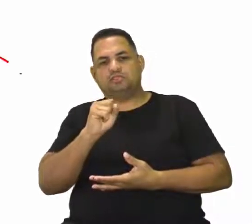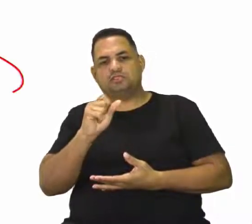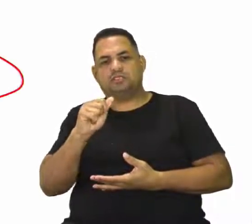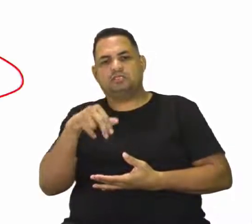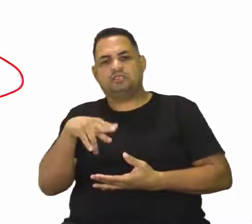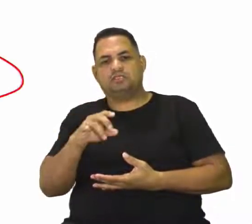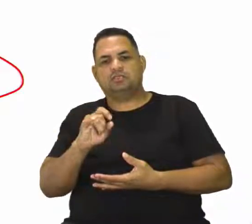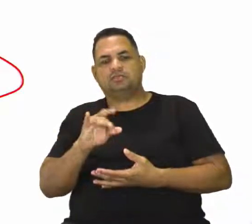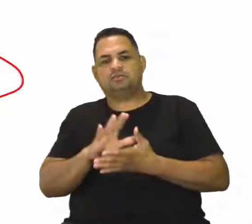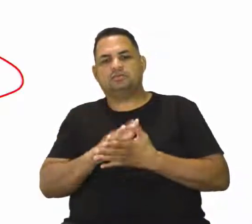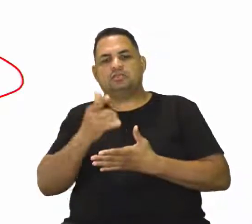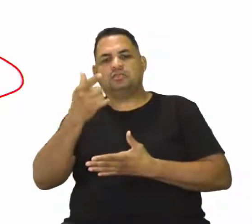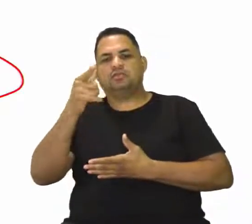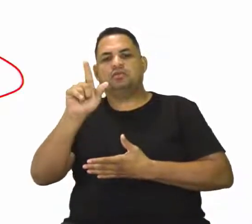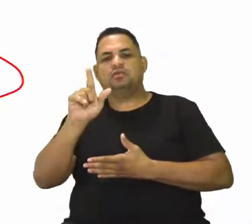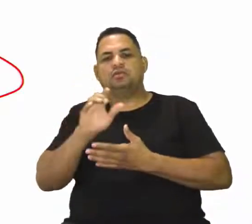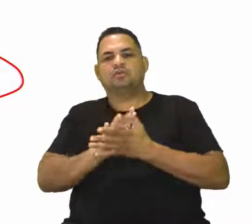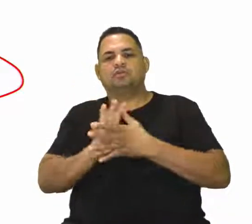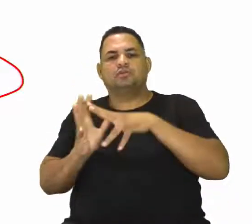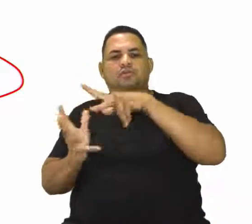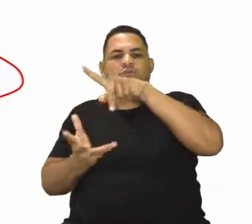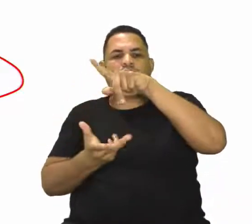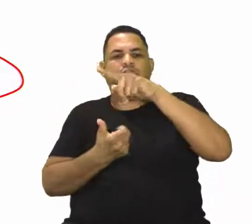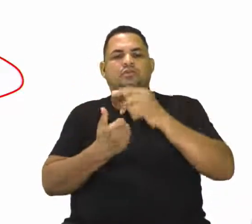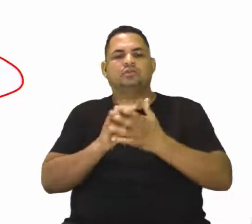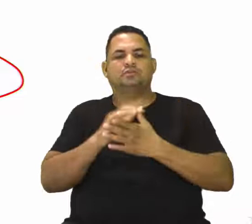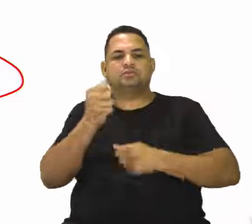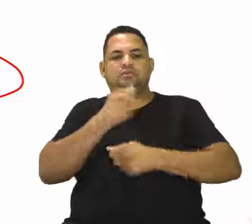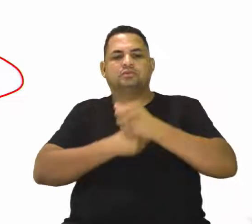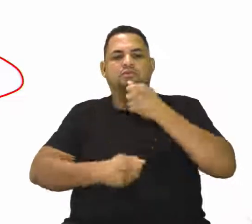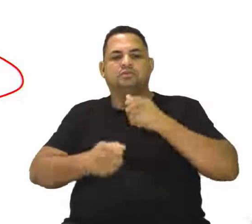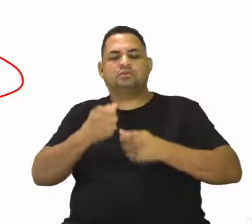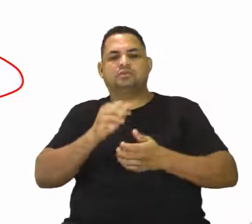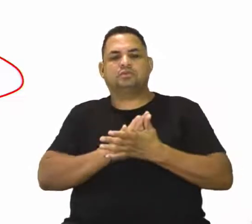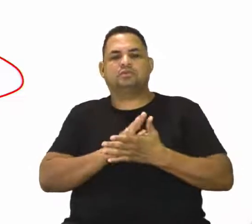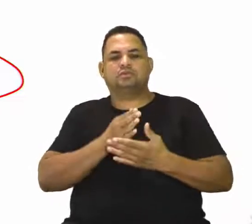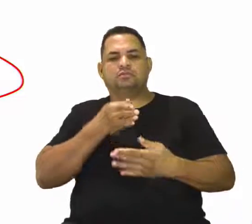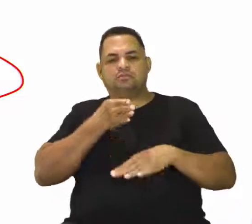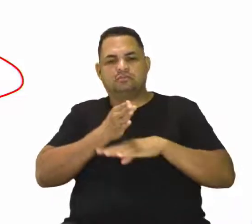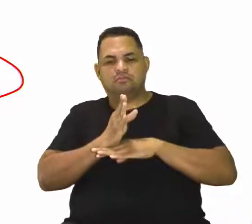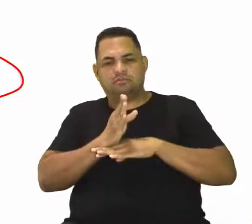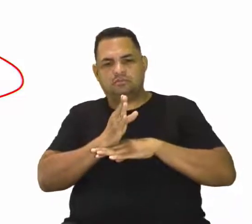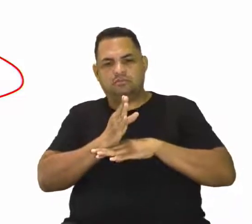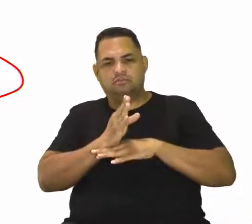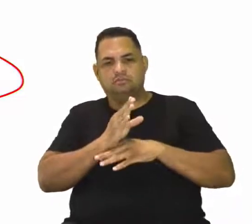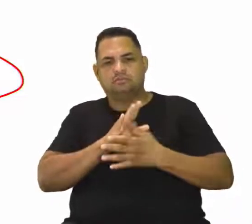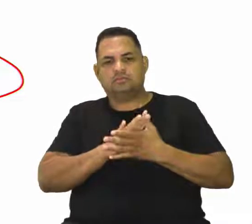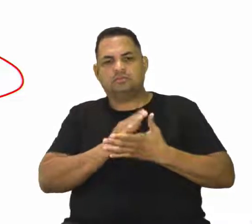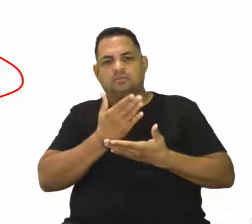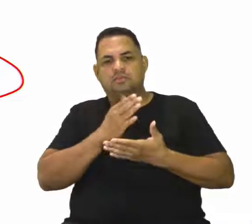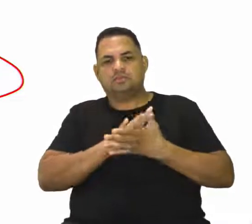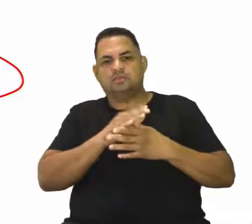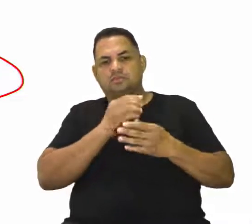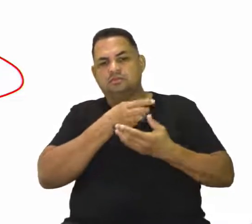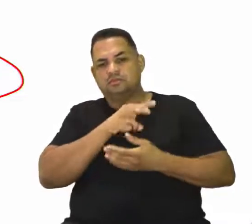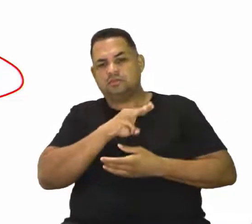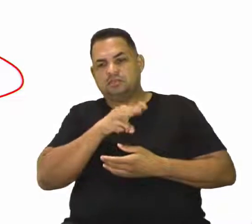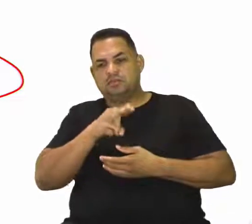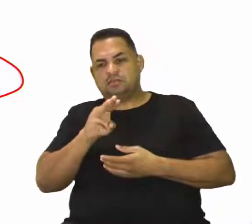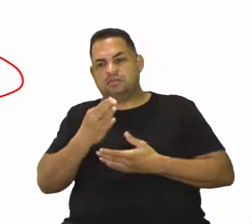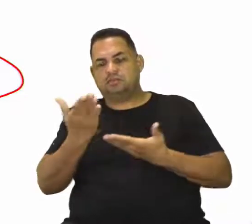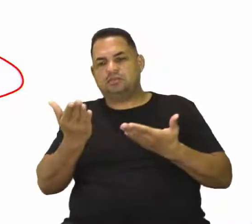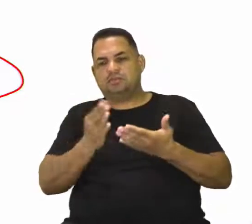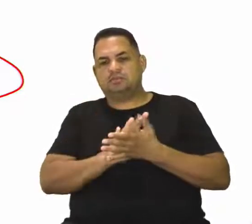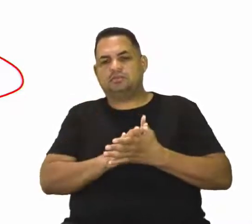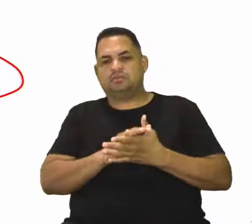por uma outra globalização por favor entra lá nesse canal nesse link